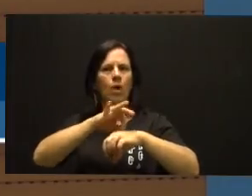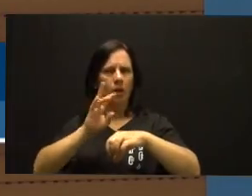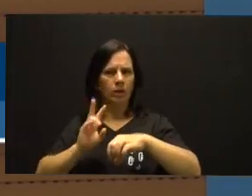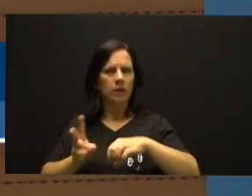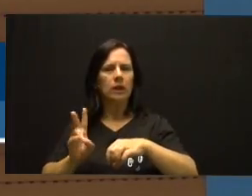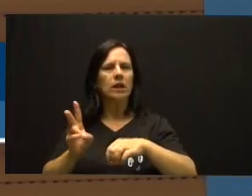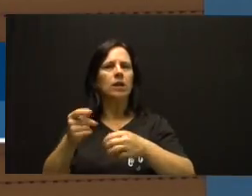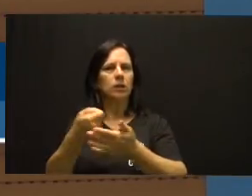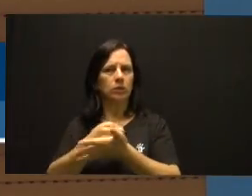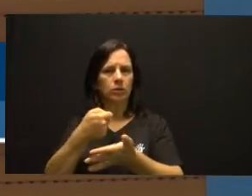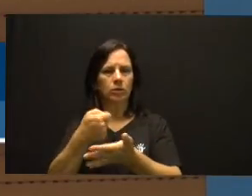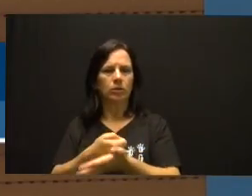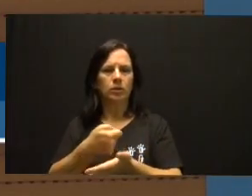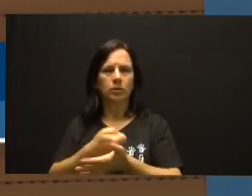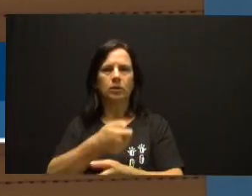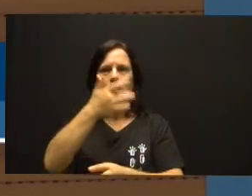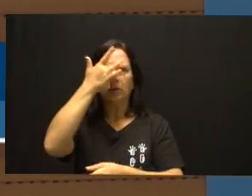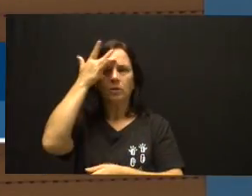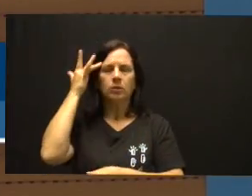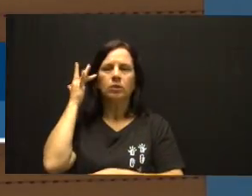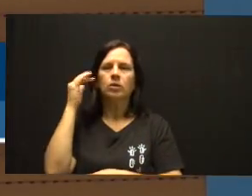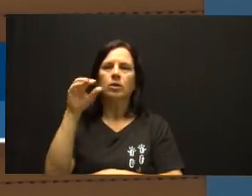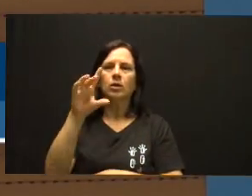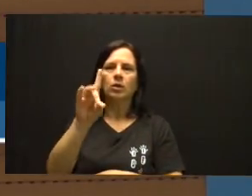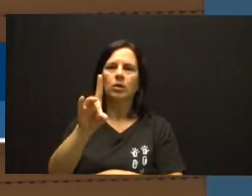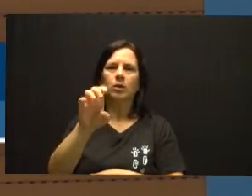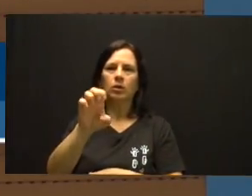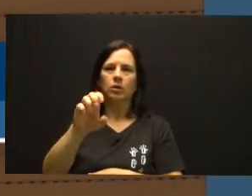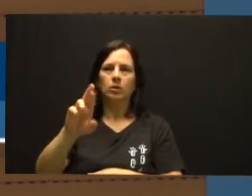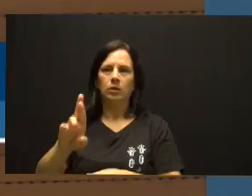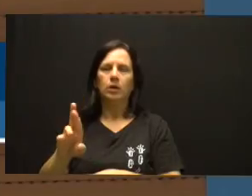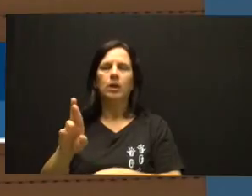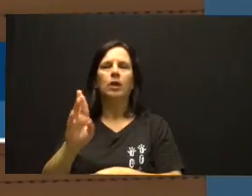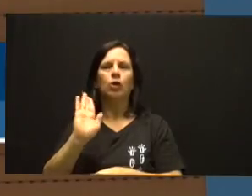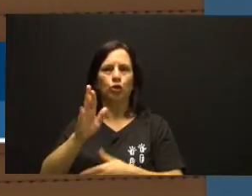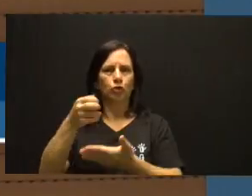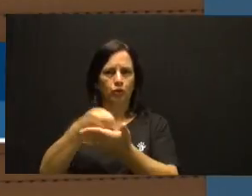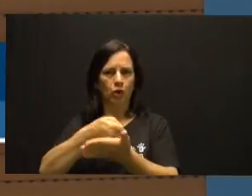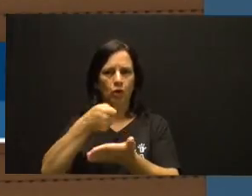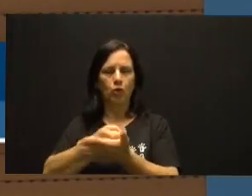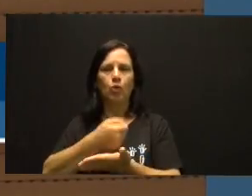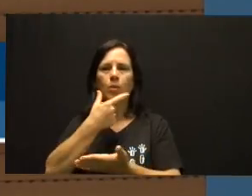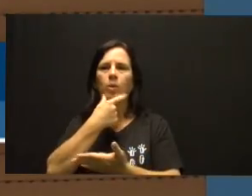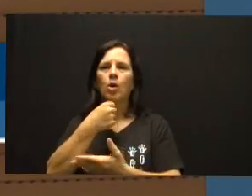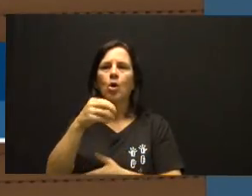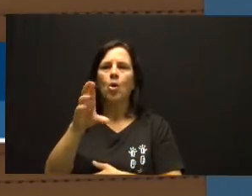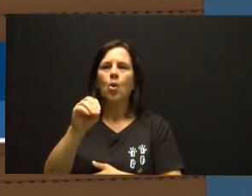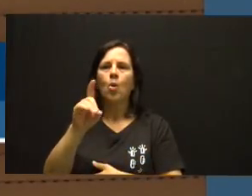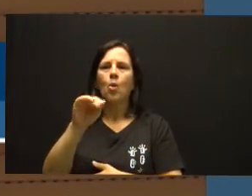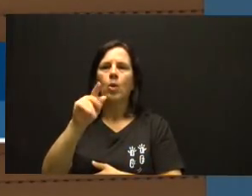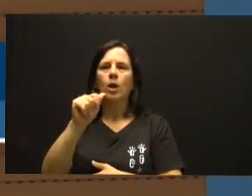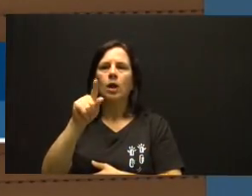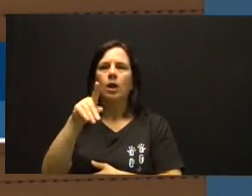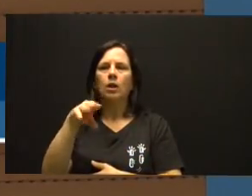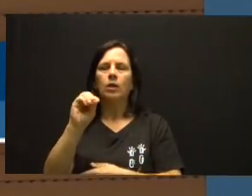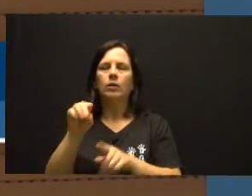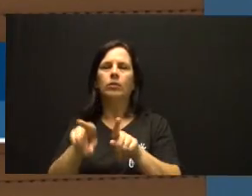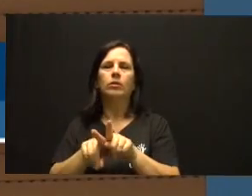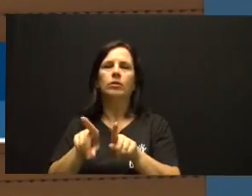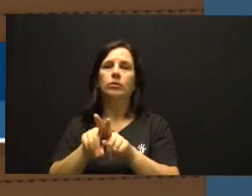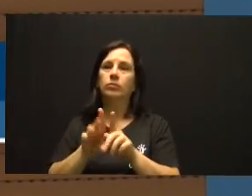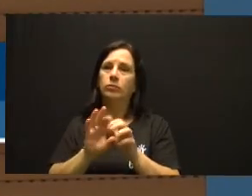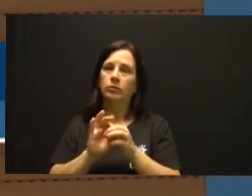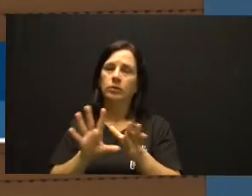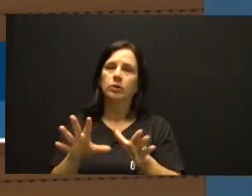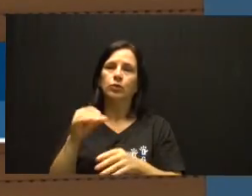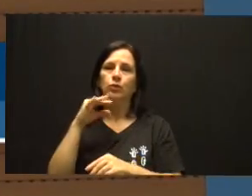Uma cobrança para o pessoal do DR, que eu tinha cobrado Orlando, falei com o Fernando e está lá. Então é assim, espero que eles